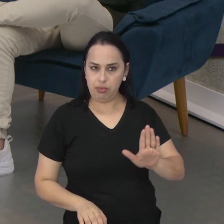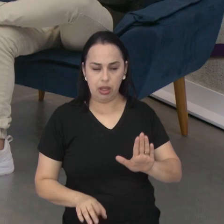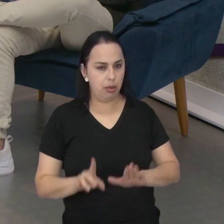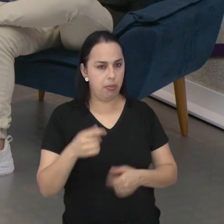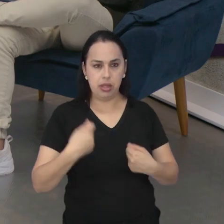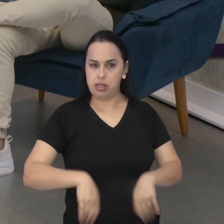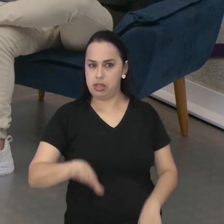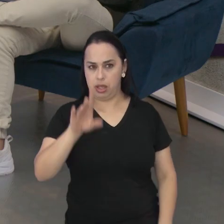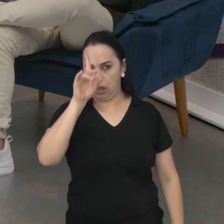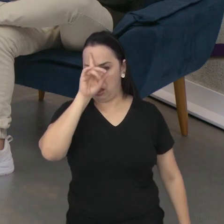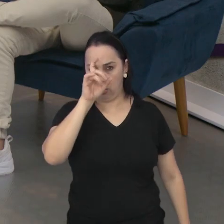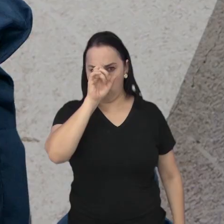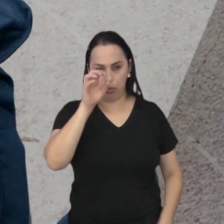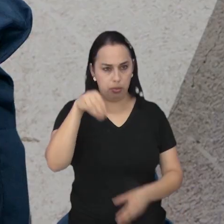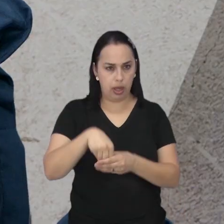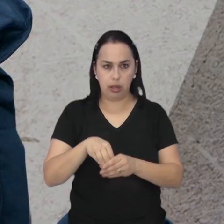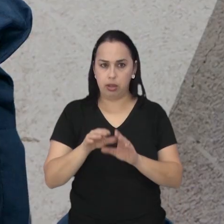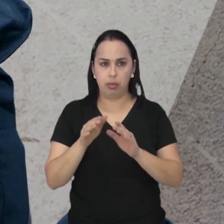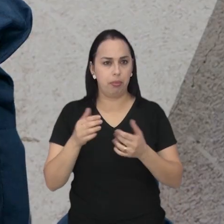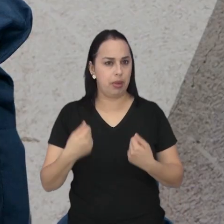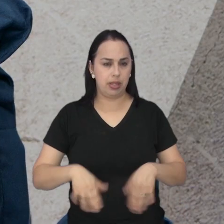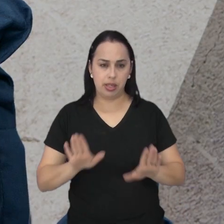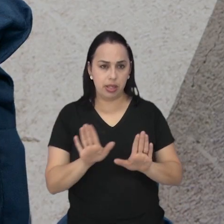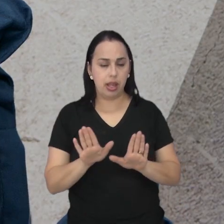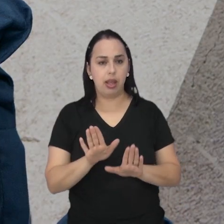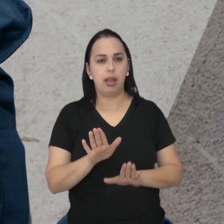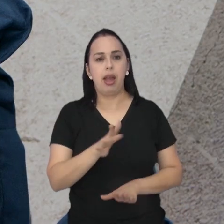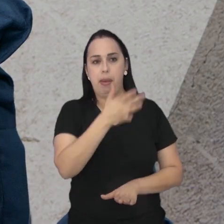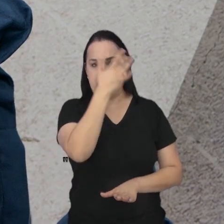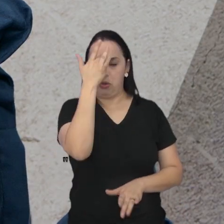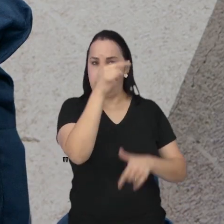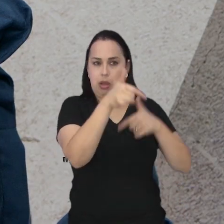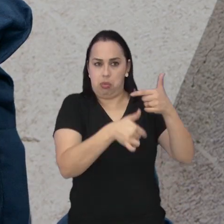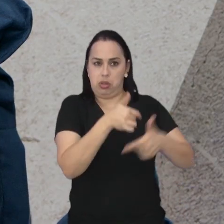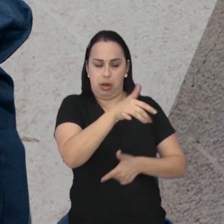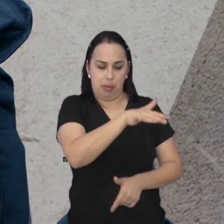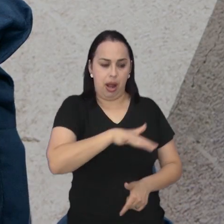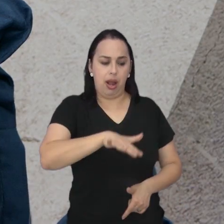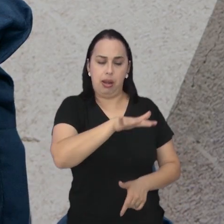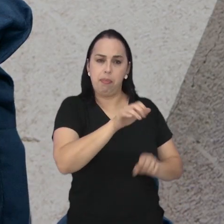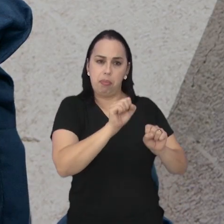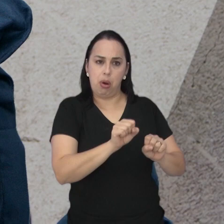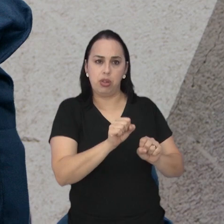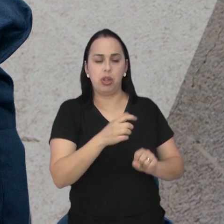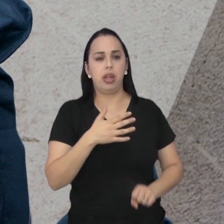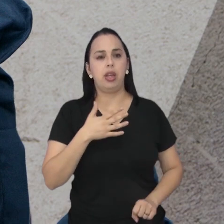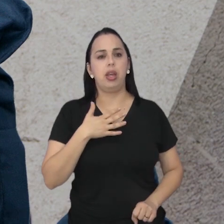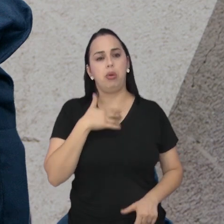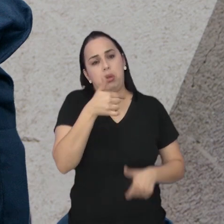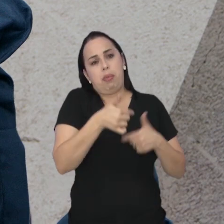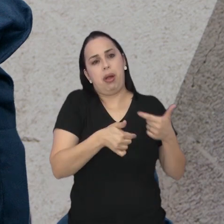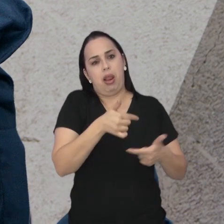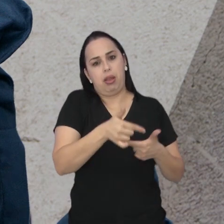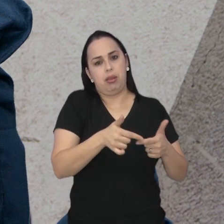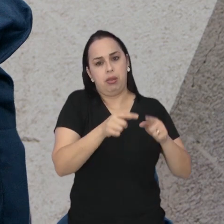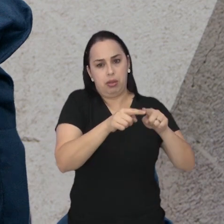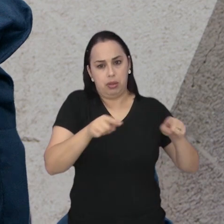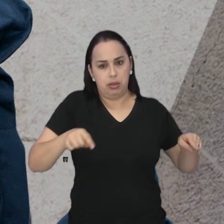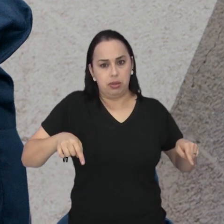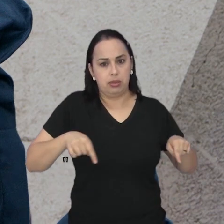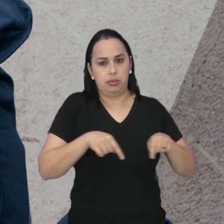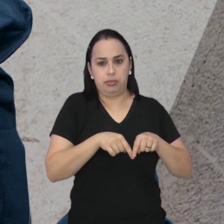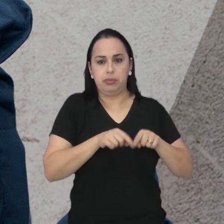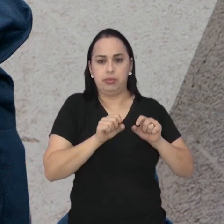ele não precisa ser em hospital, ele pode ser no lugar onde a pessoa estiver atuando mesmo. Né? No meu caso, eu atuo no